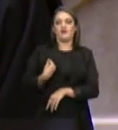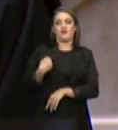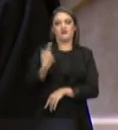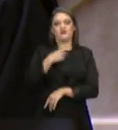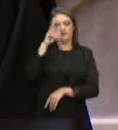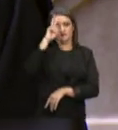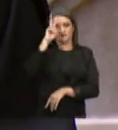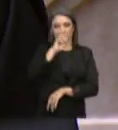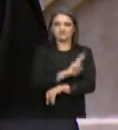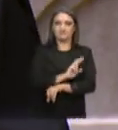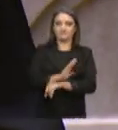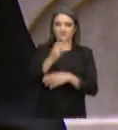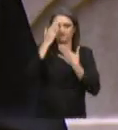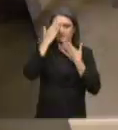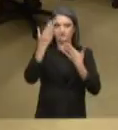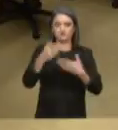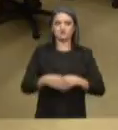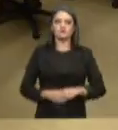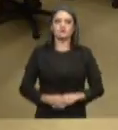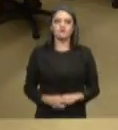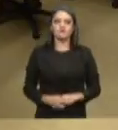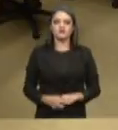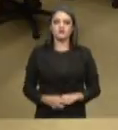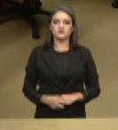de Rui Barbosa Muito obrigado